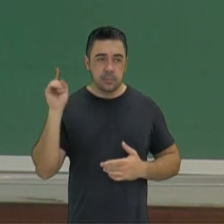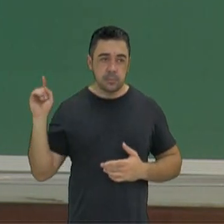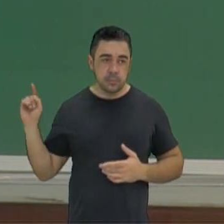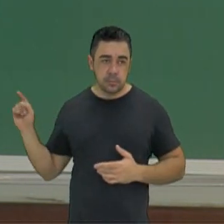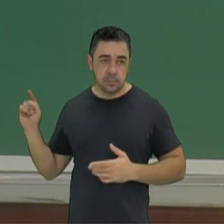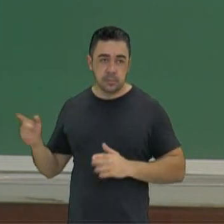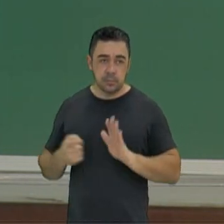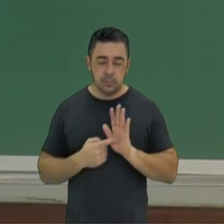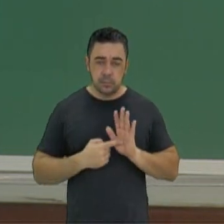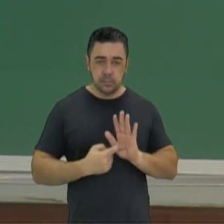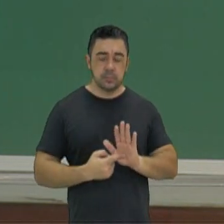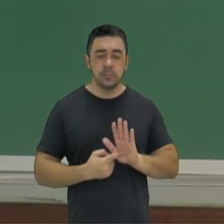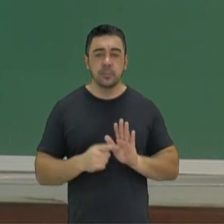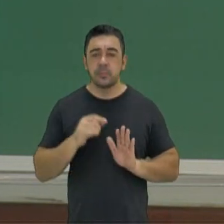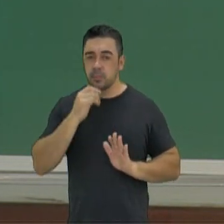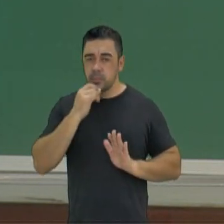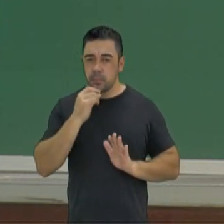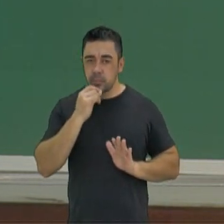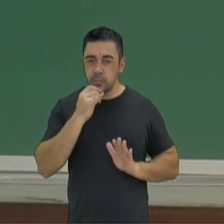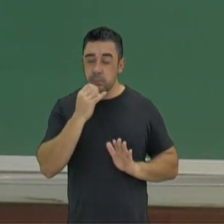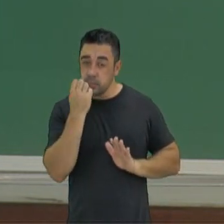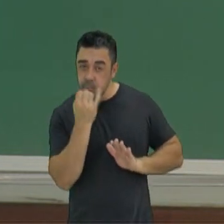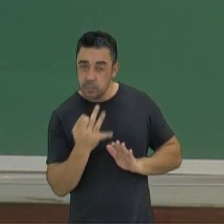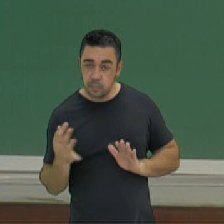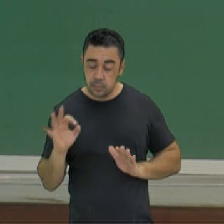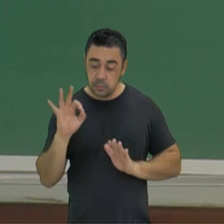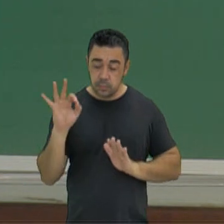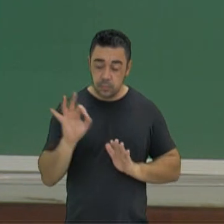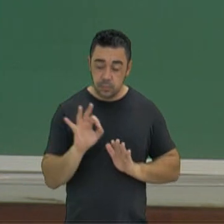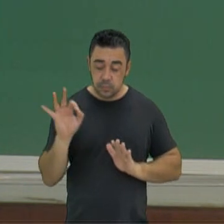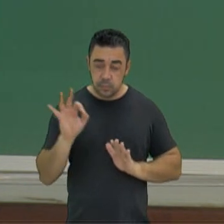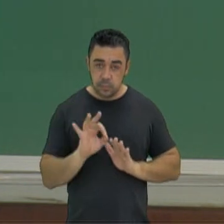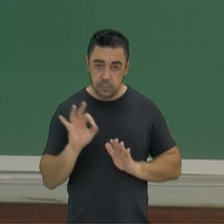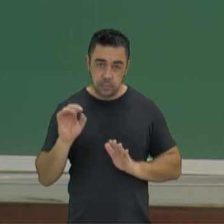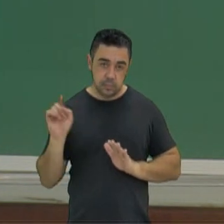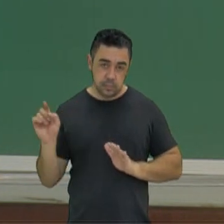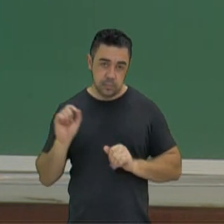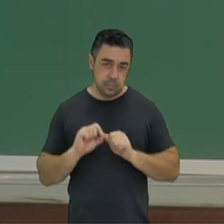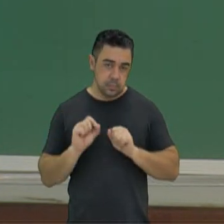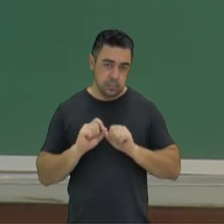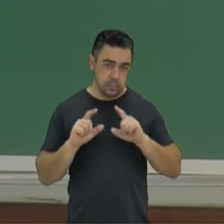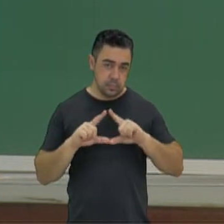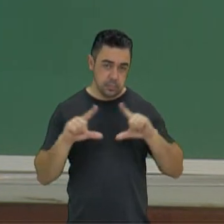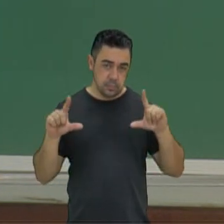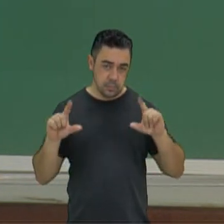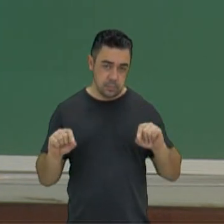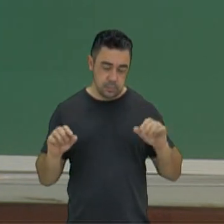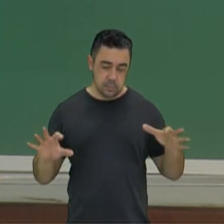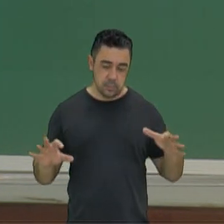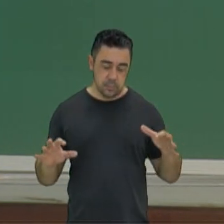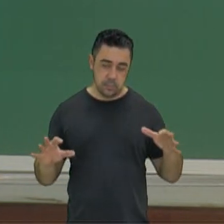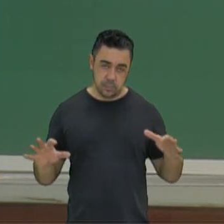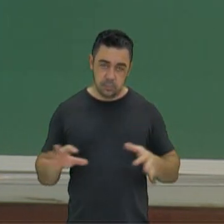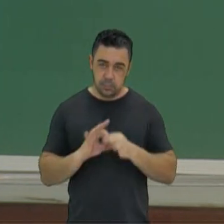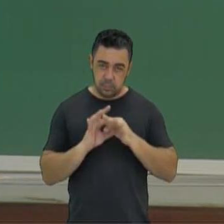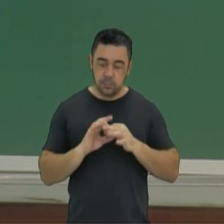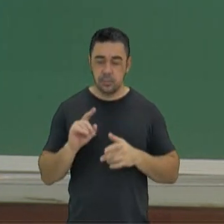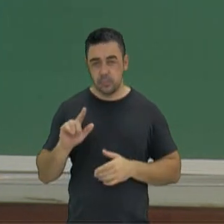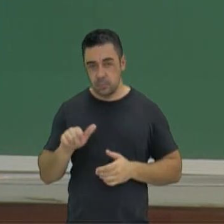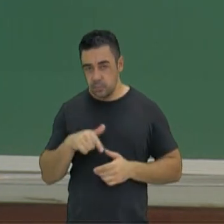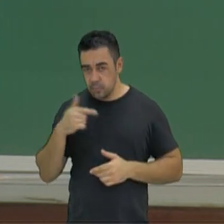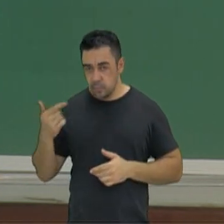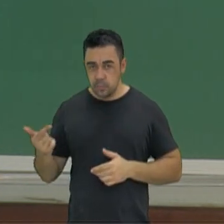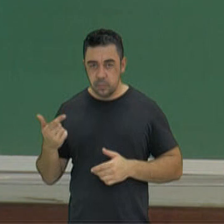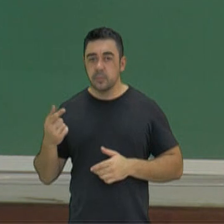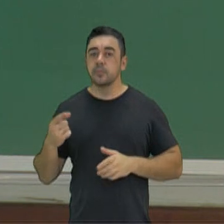apresenta um determinado valor a partir daquela fórmula, aliado a outros aspectos que